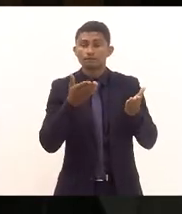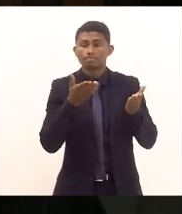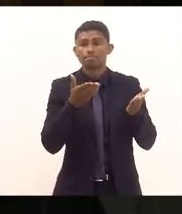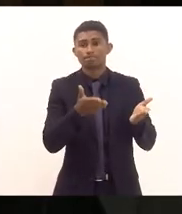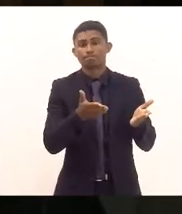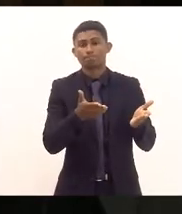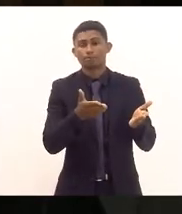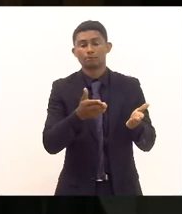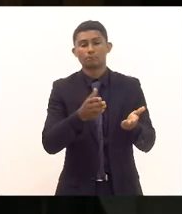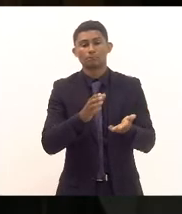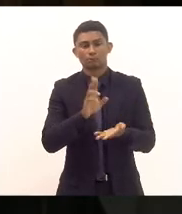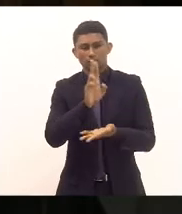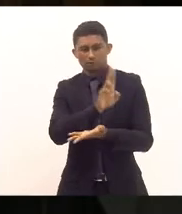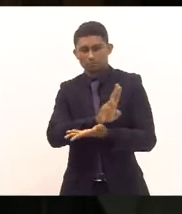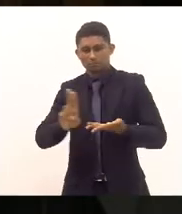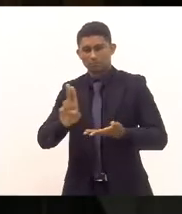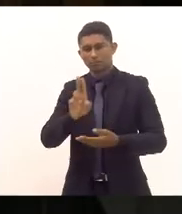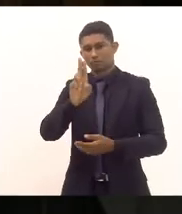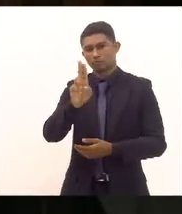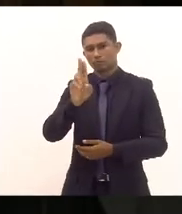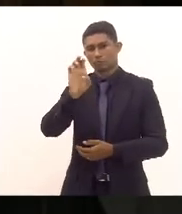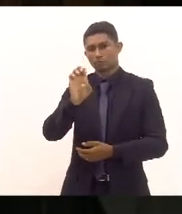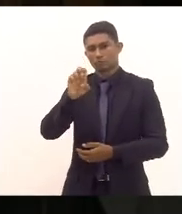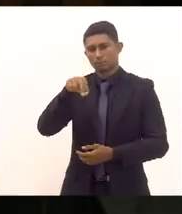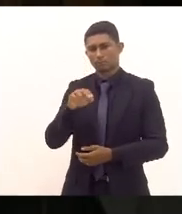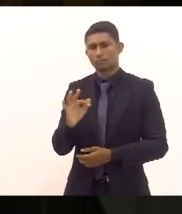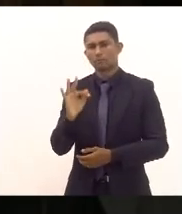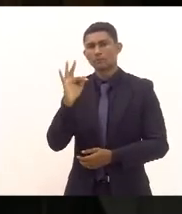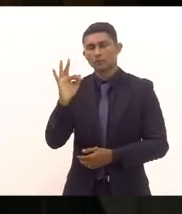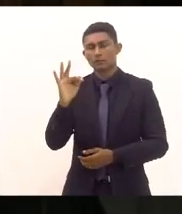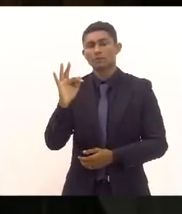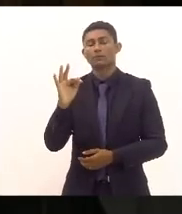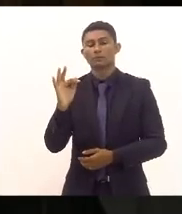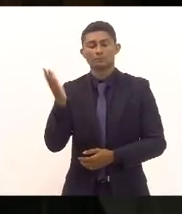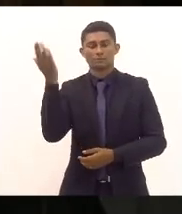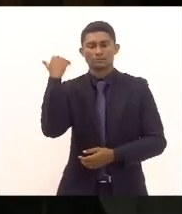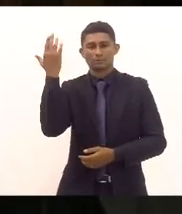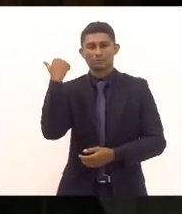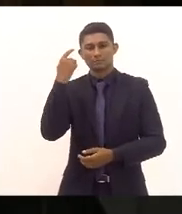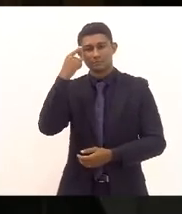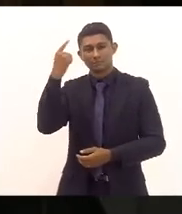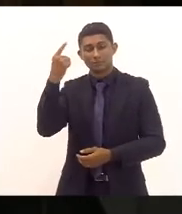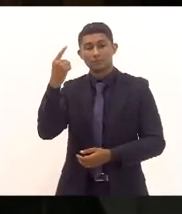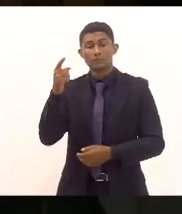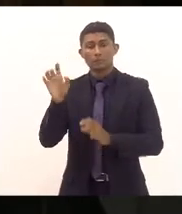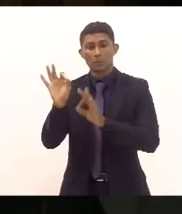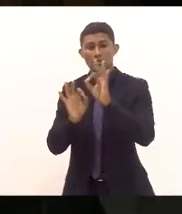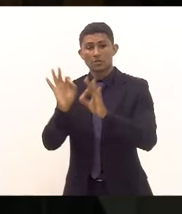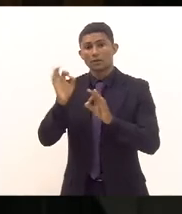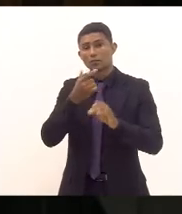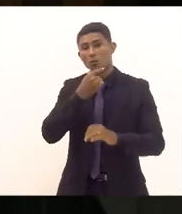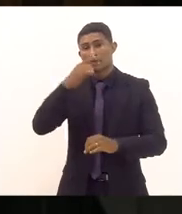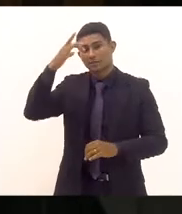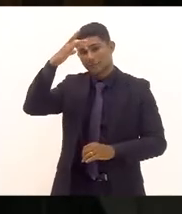a with Universidade Estadual do Norte Fluminense no projeto concebido por Darcy Ribeiro apoiado por Brizola